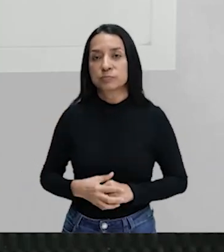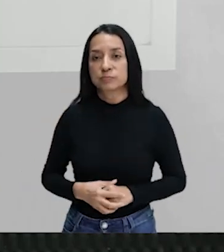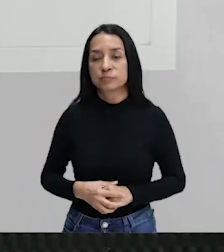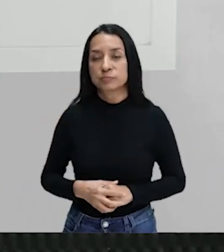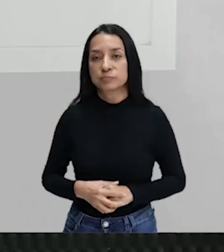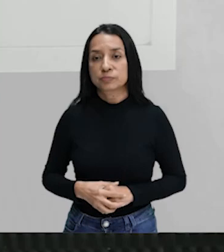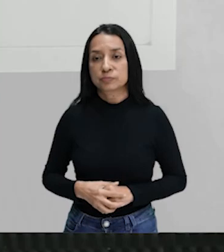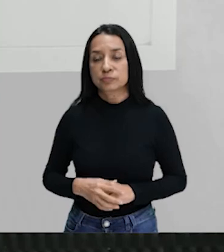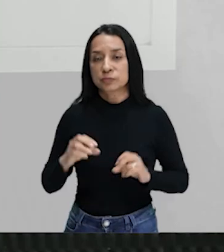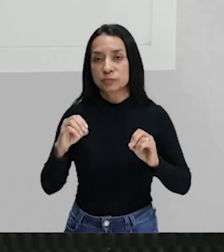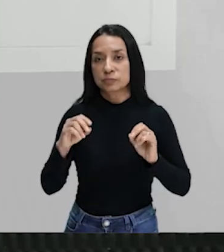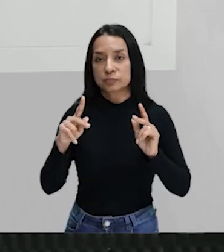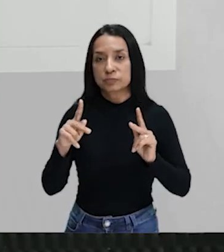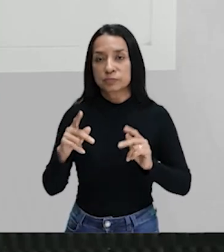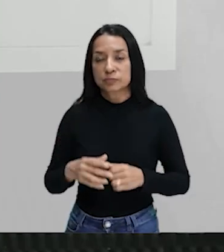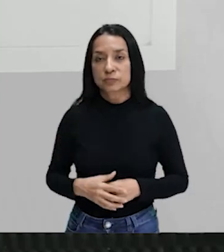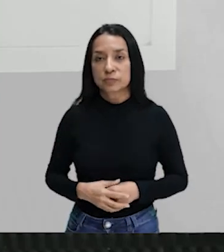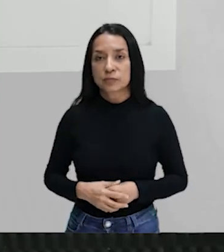Ok?